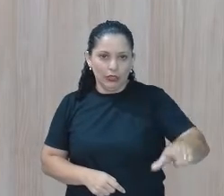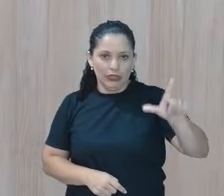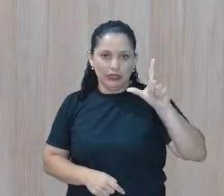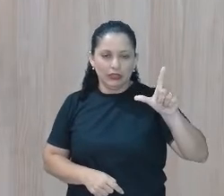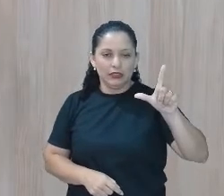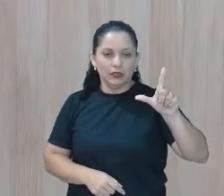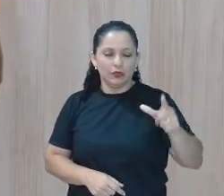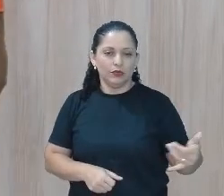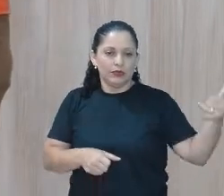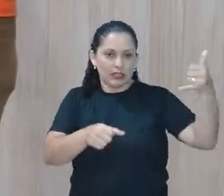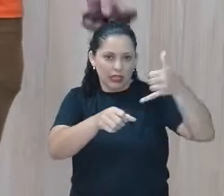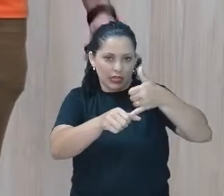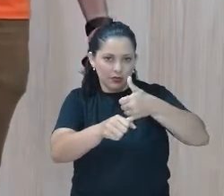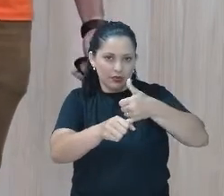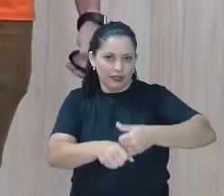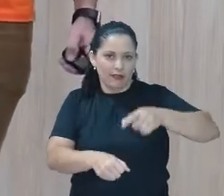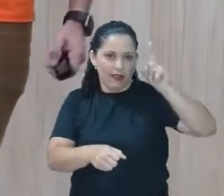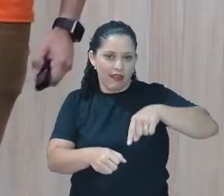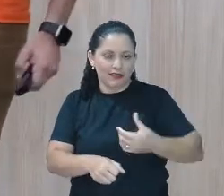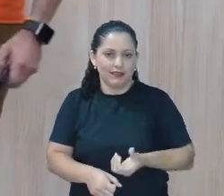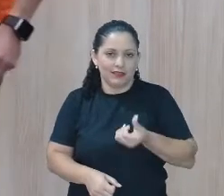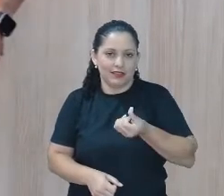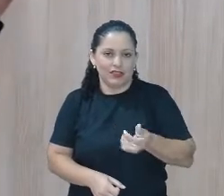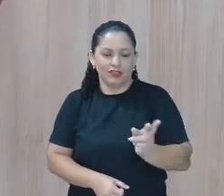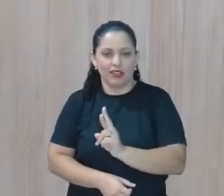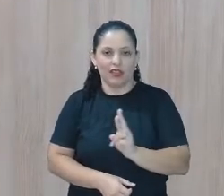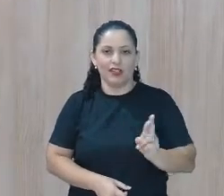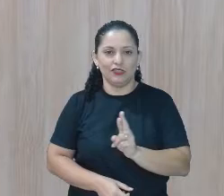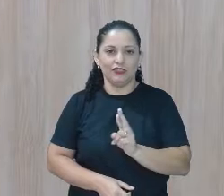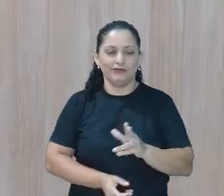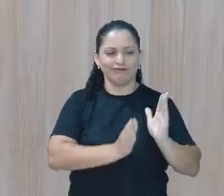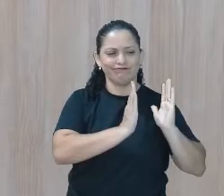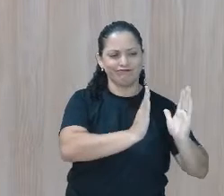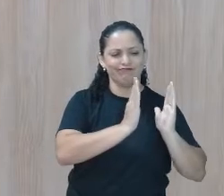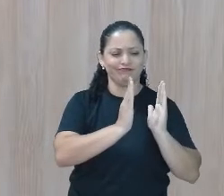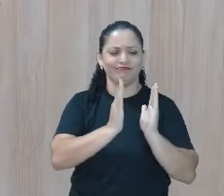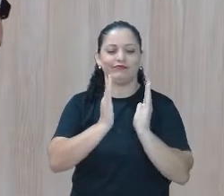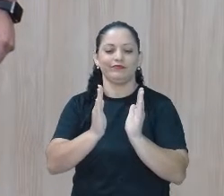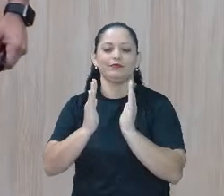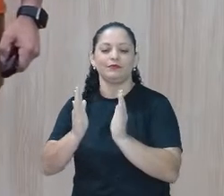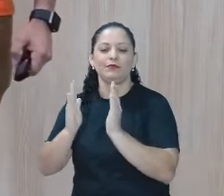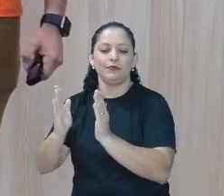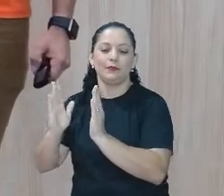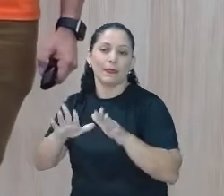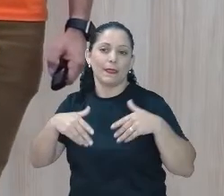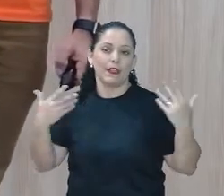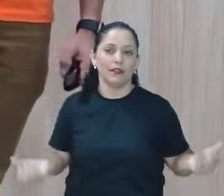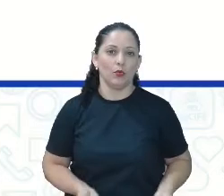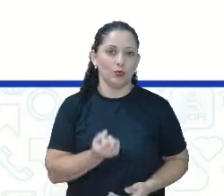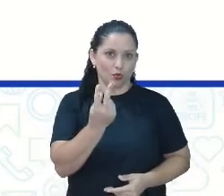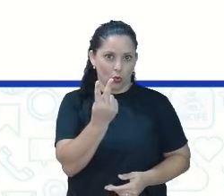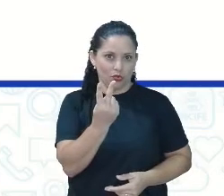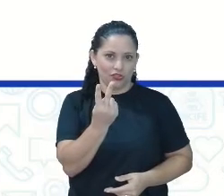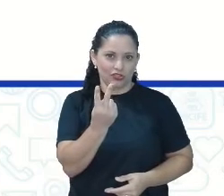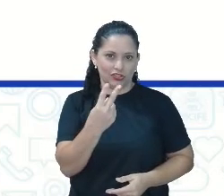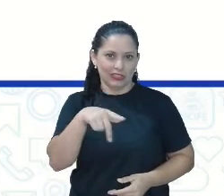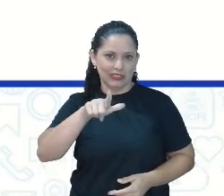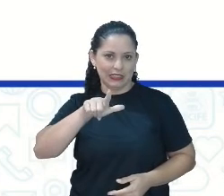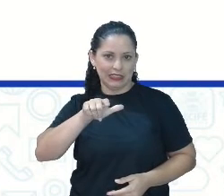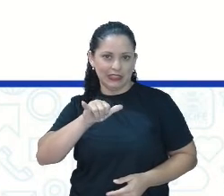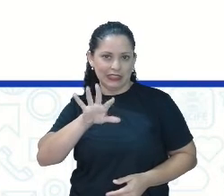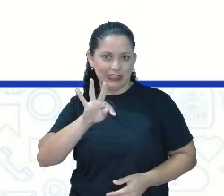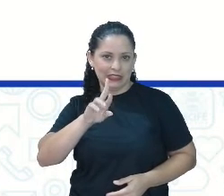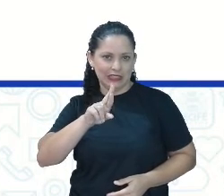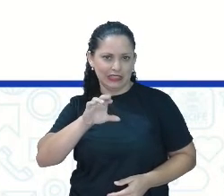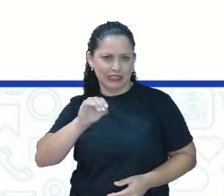gasolina, certo? Custa R$ 6,00. Se eu for construindo essa tabela aqui, ó, 2 litros de gasolina vão custar quanto?